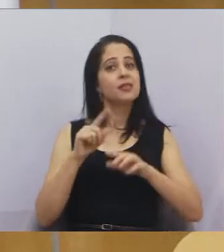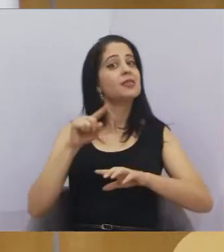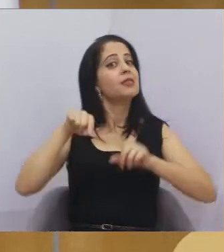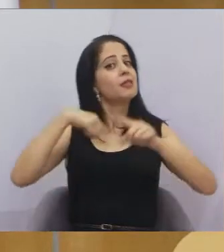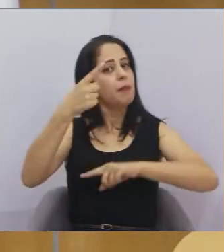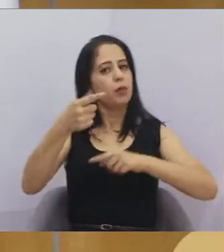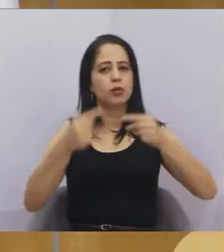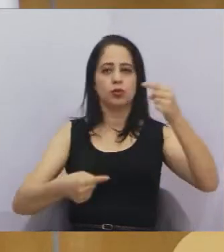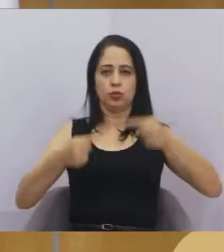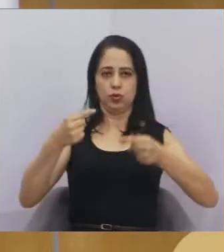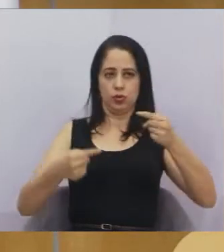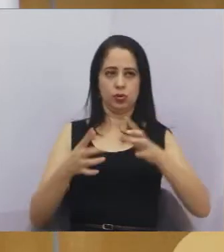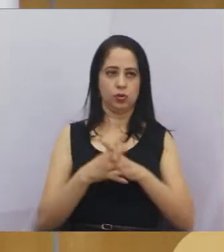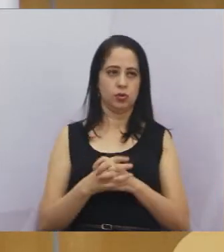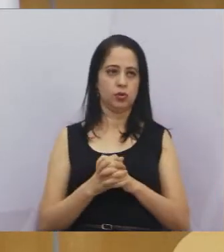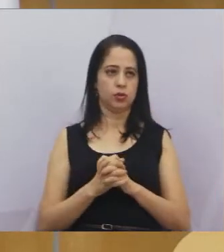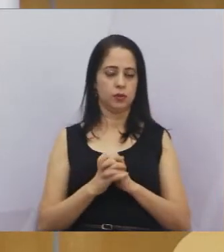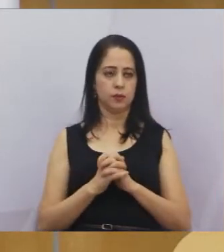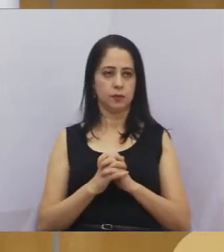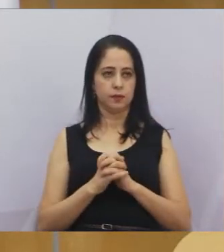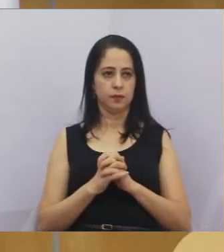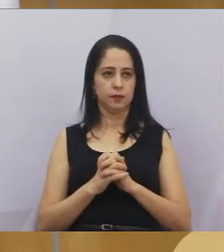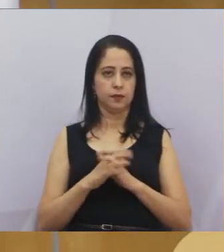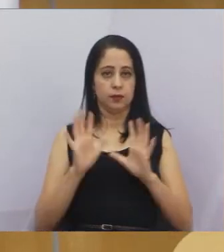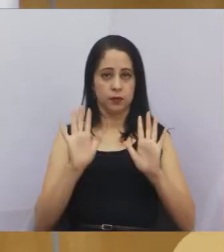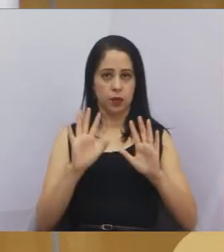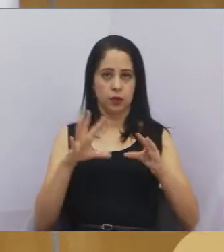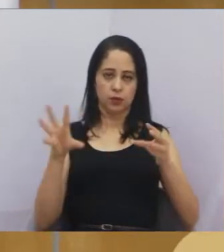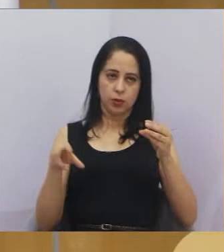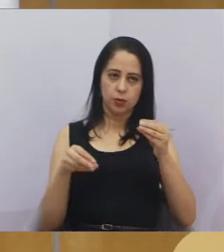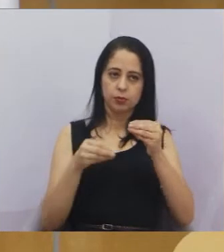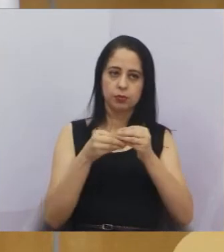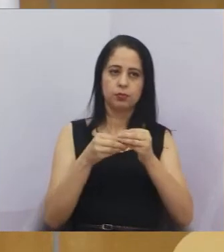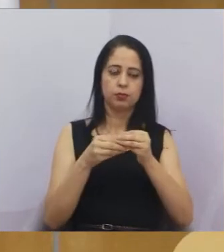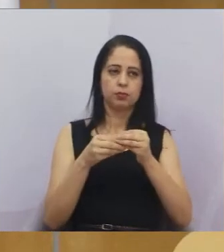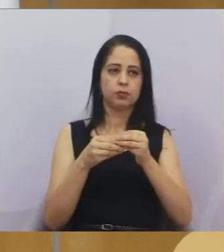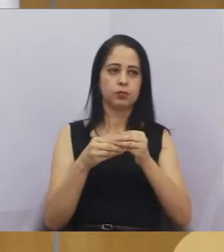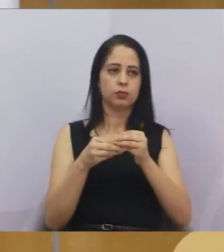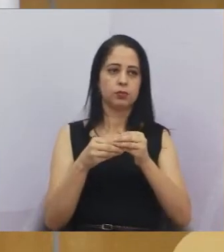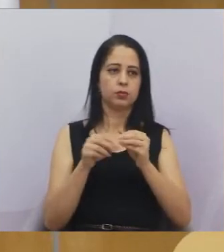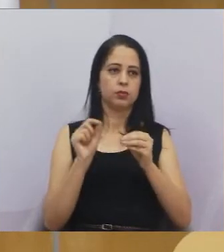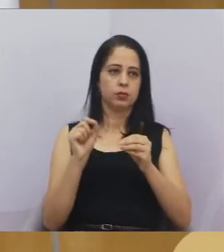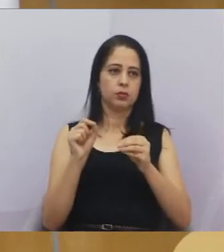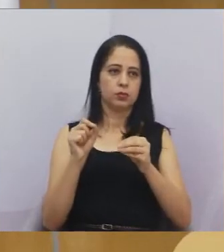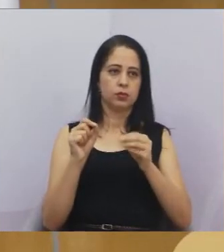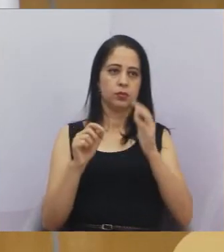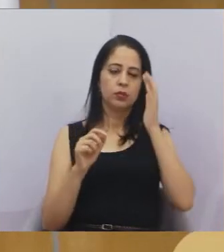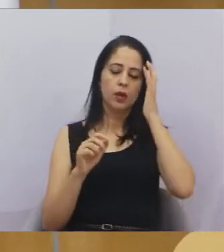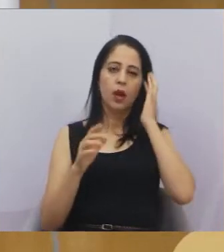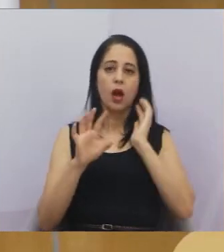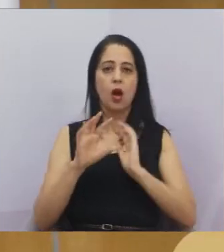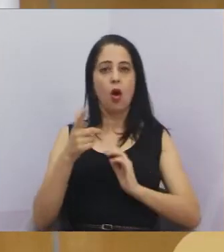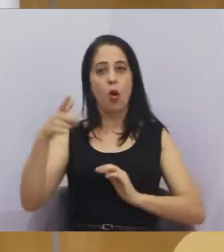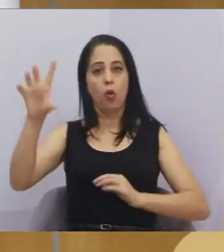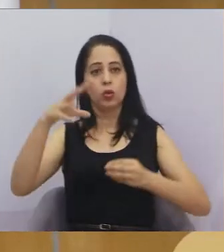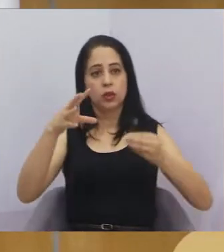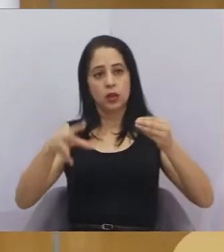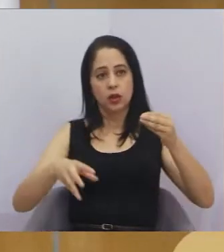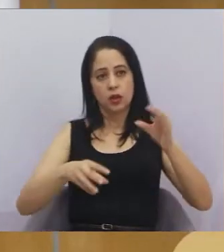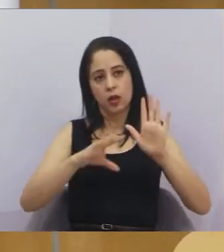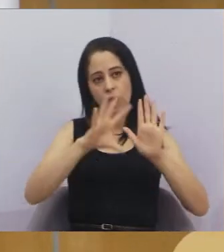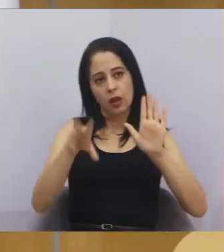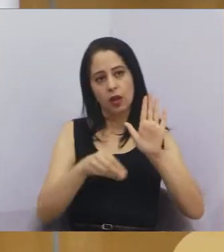pouco. E eu quero concluir aqui falando da outra emenda que nós fizemos.